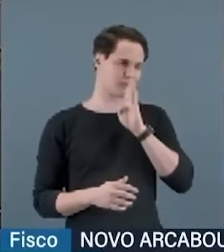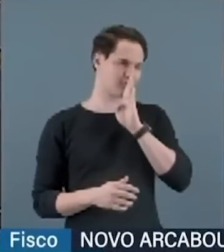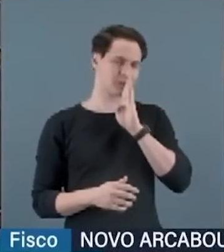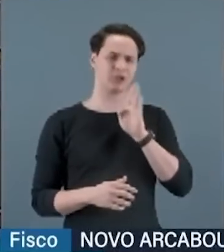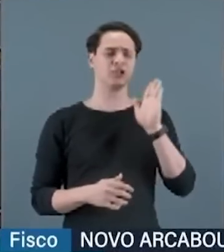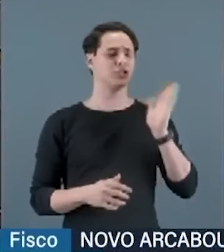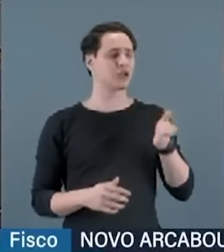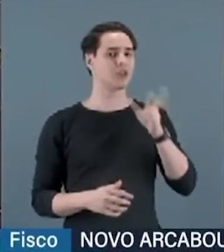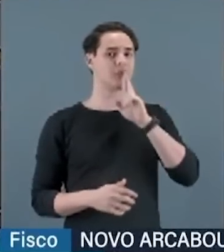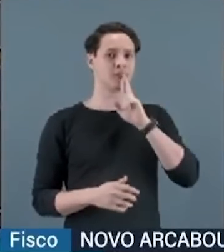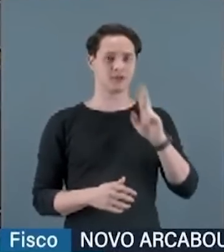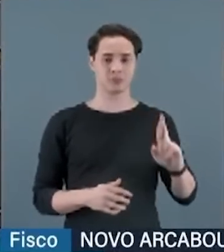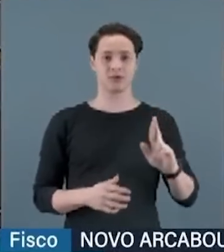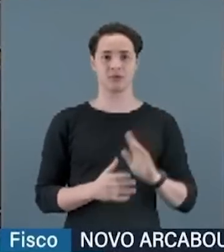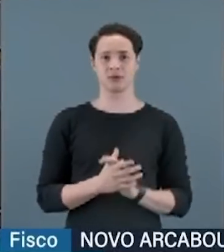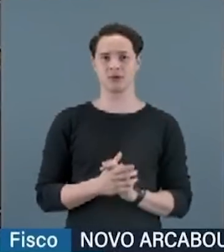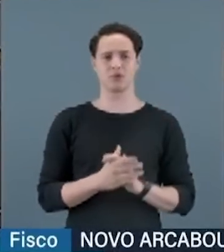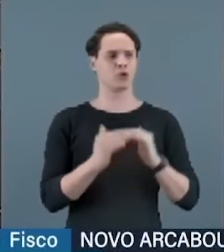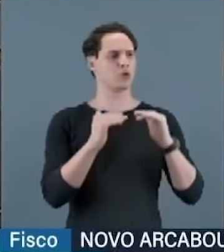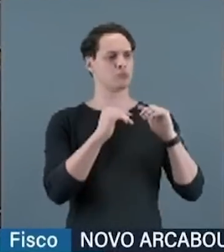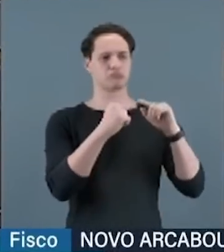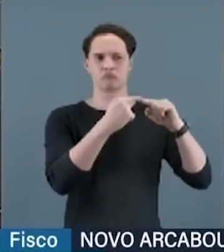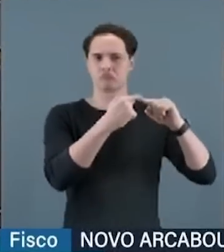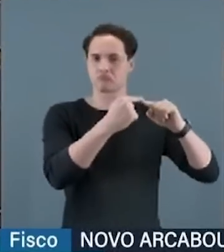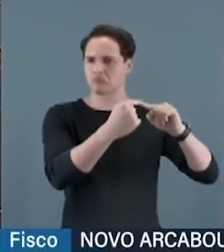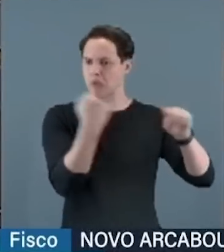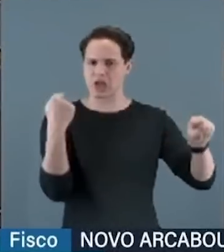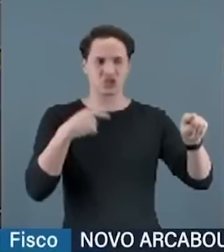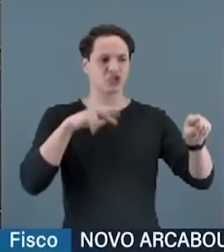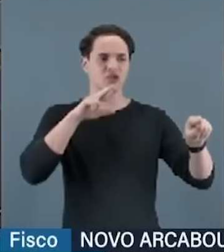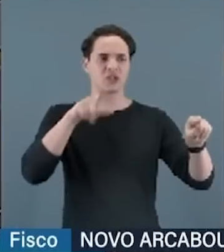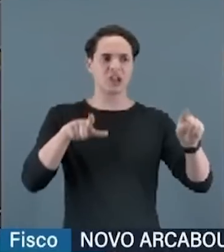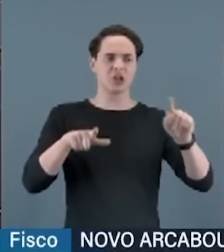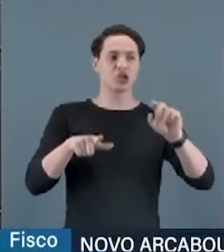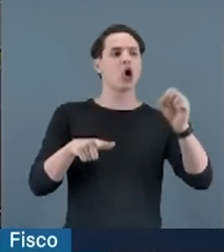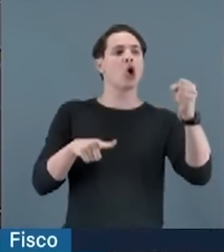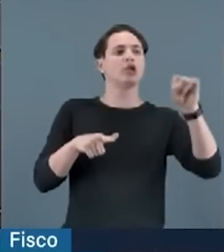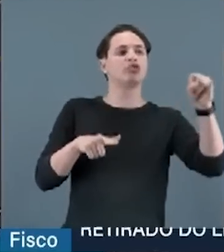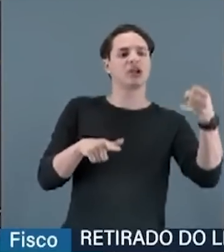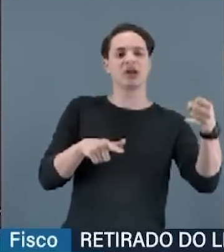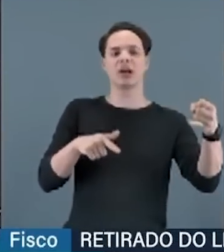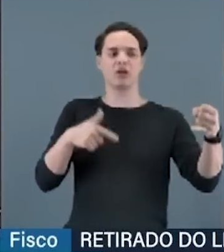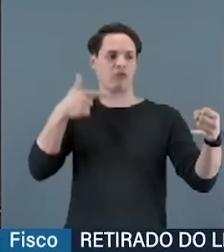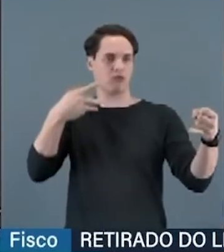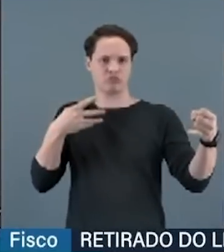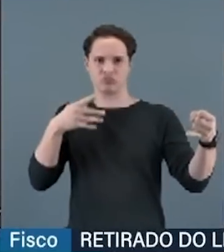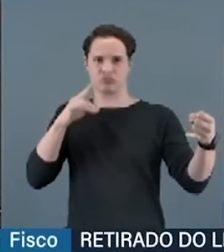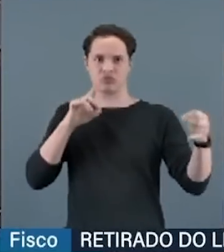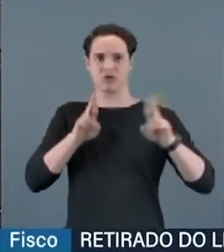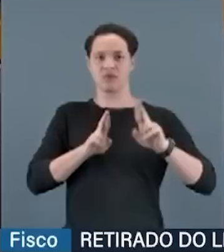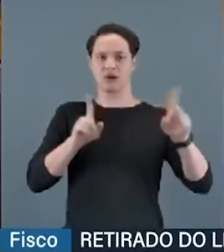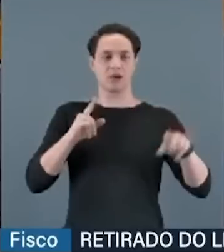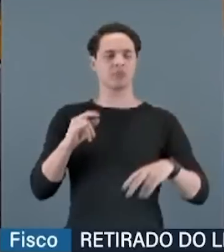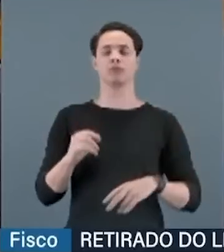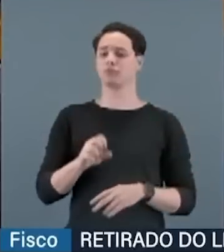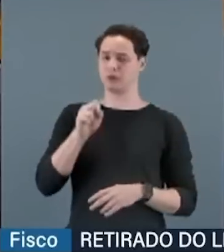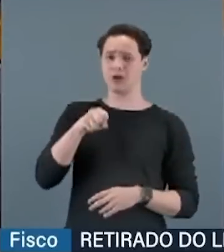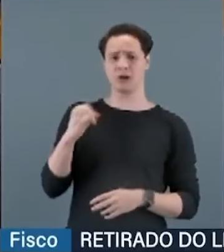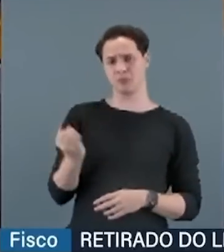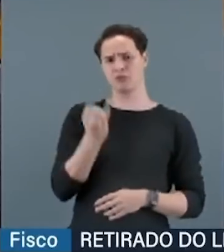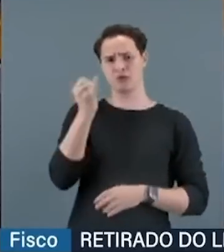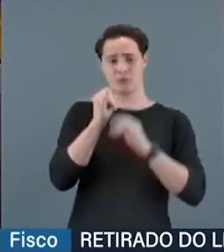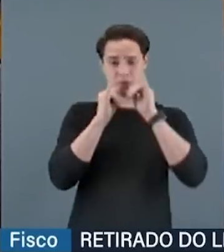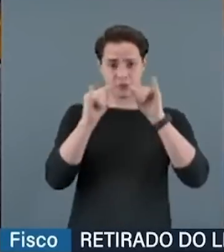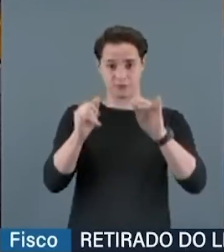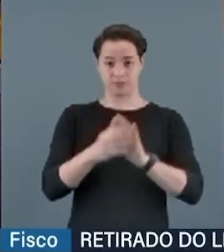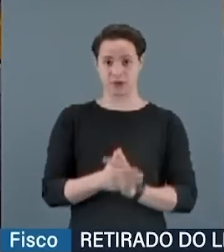já respondi que não tem nada a ver uma coisa com a outra. É. Ah, sim. Isso é importante dizer. Essa questão